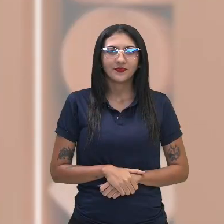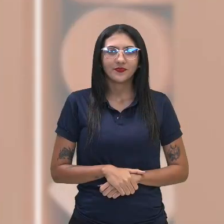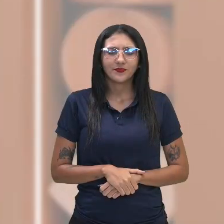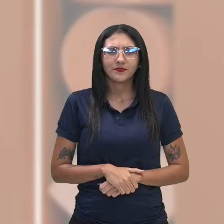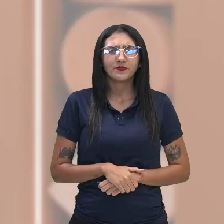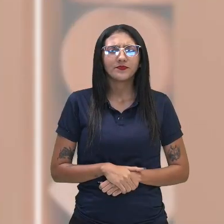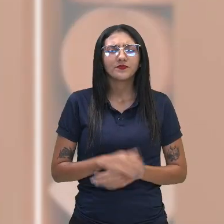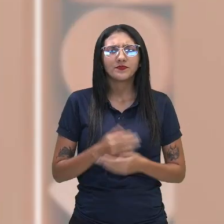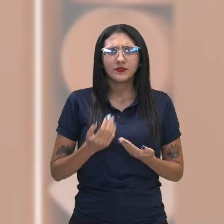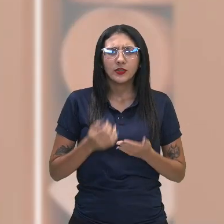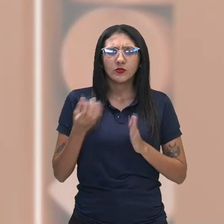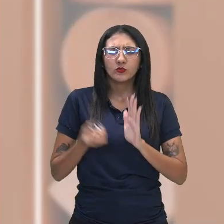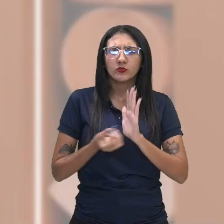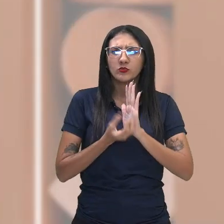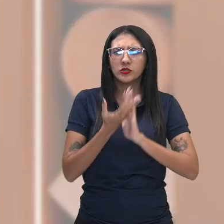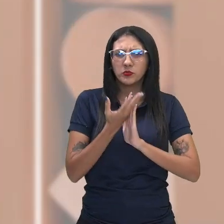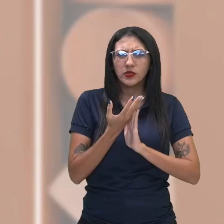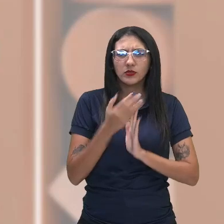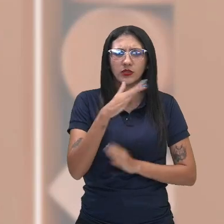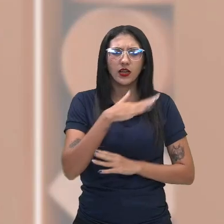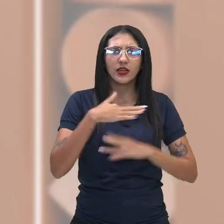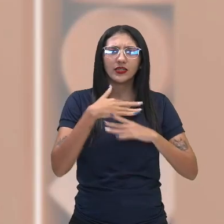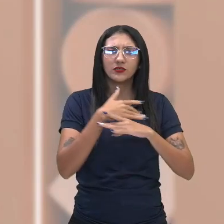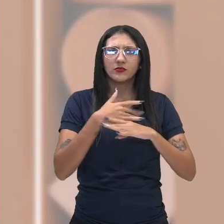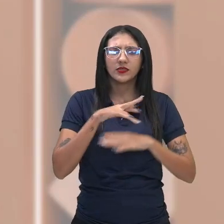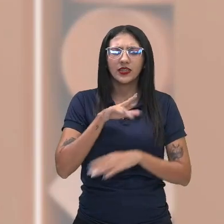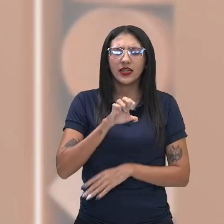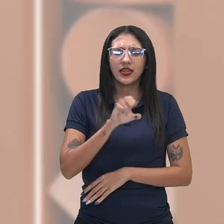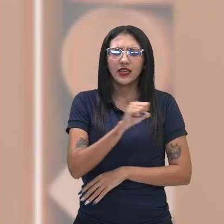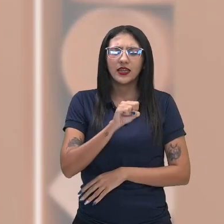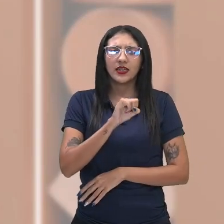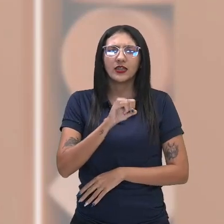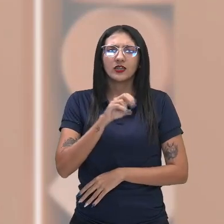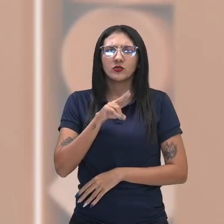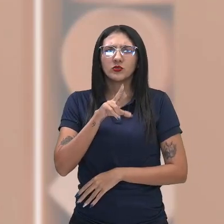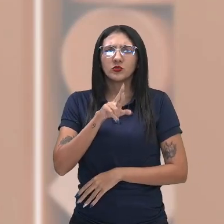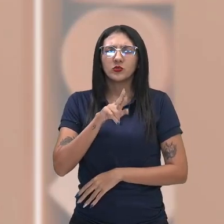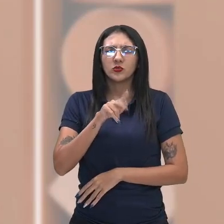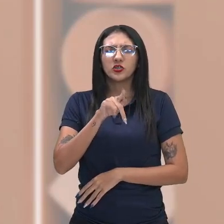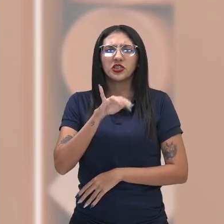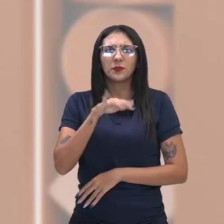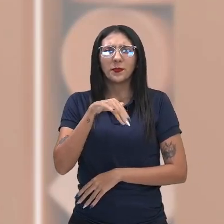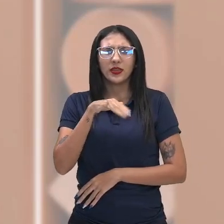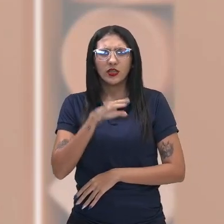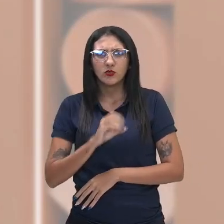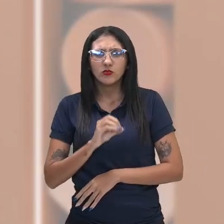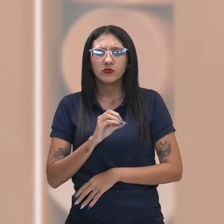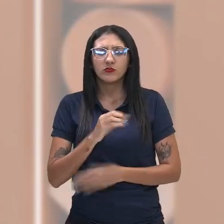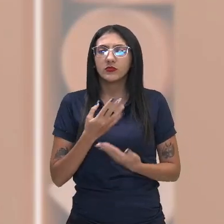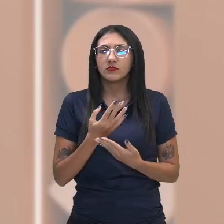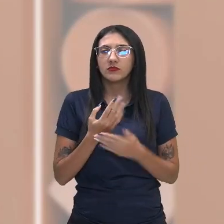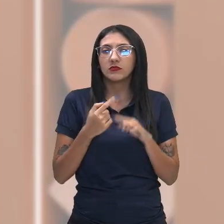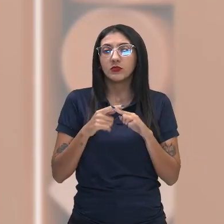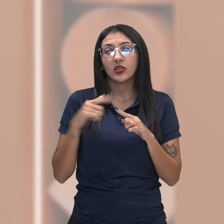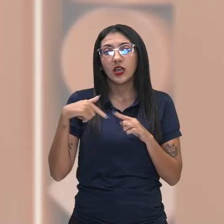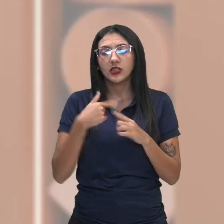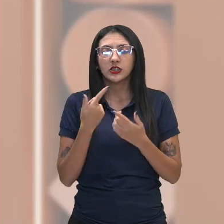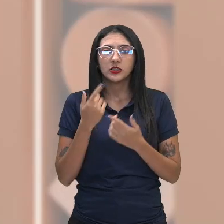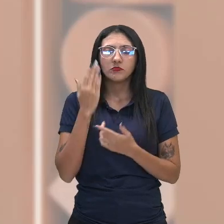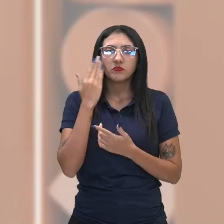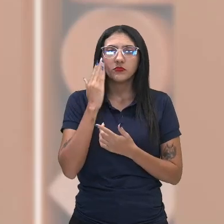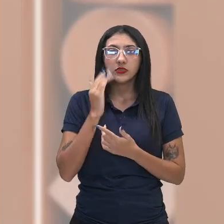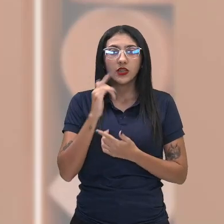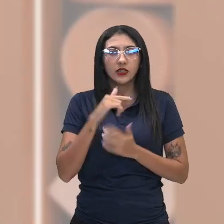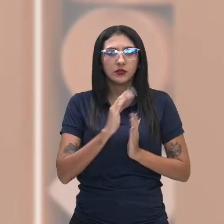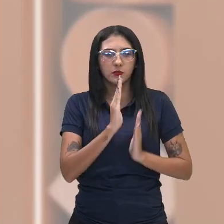Ressurgimento das cidades e do comércio. Por que ressurgimento? Porque nós estamos falando em um momento em que